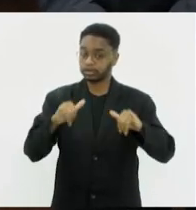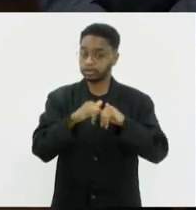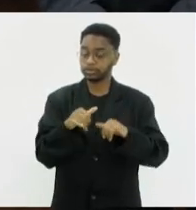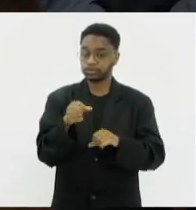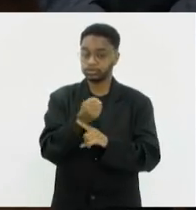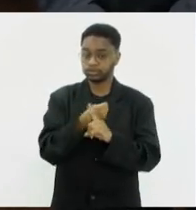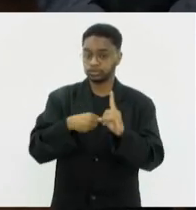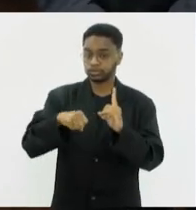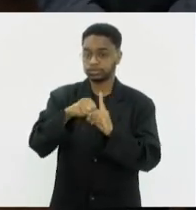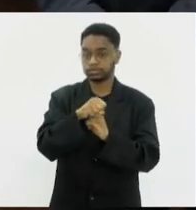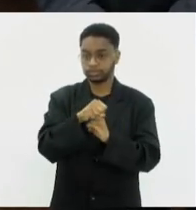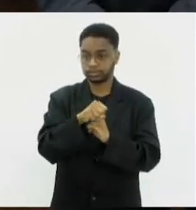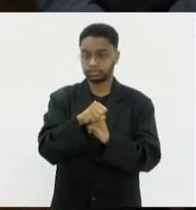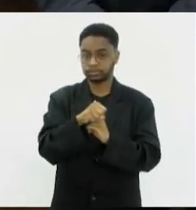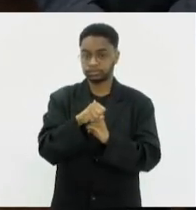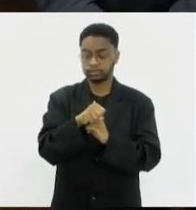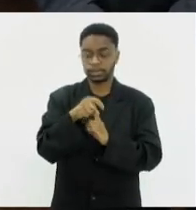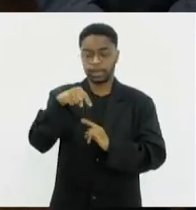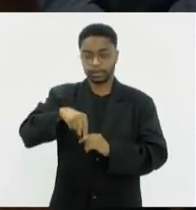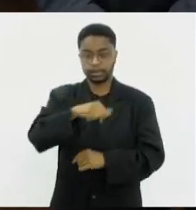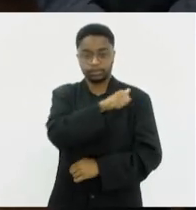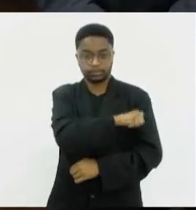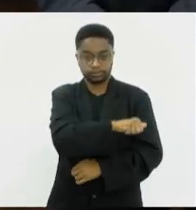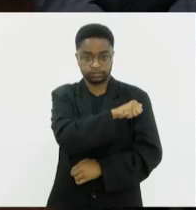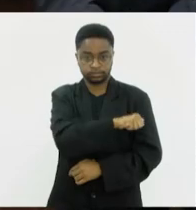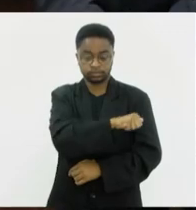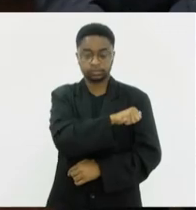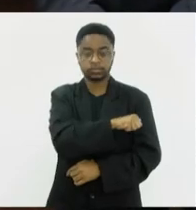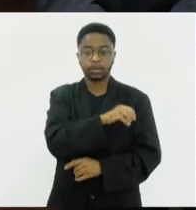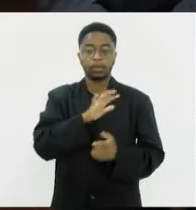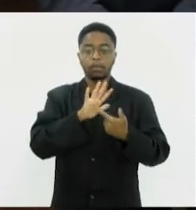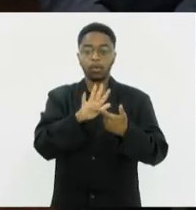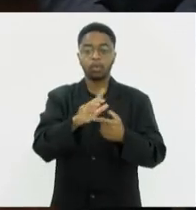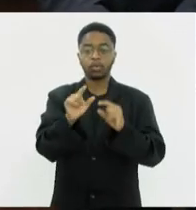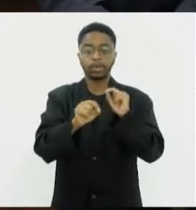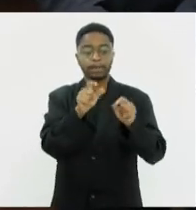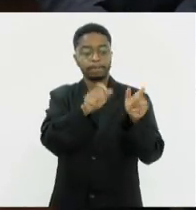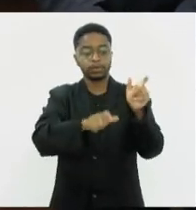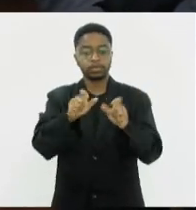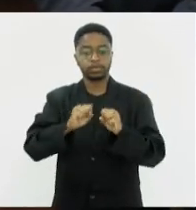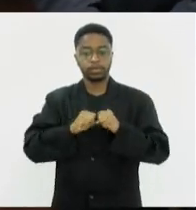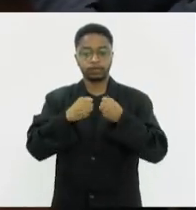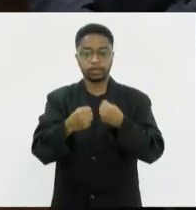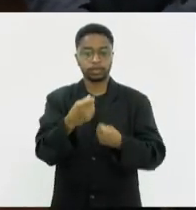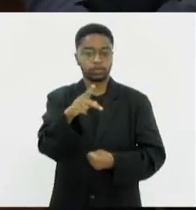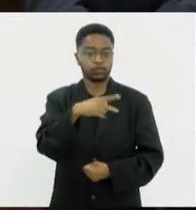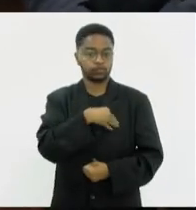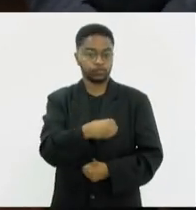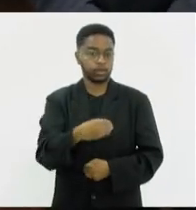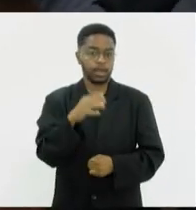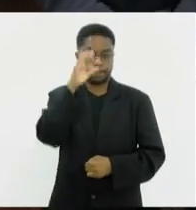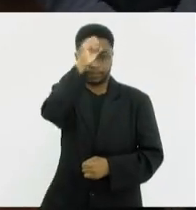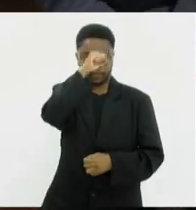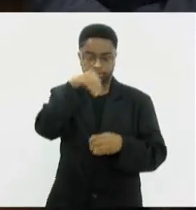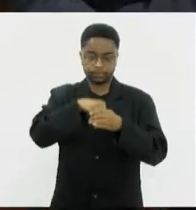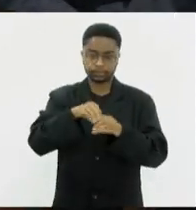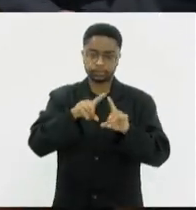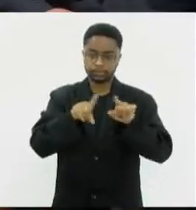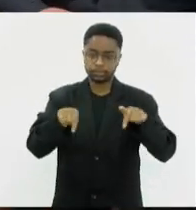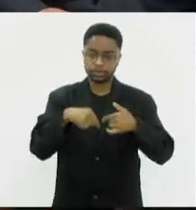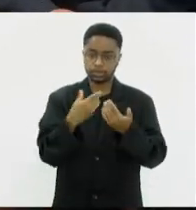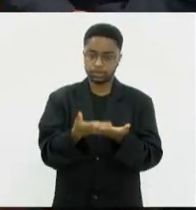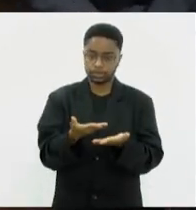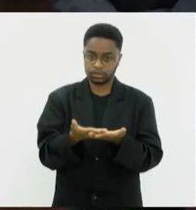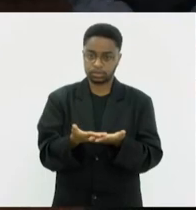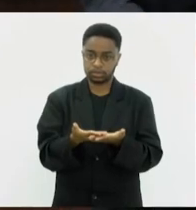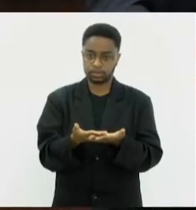sociedade do Rio de Janeiro que é isso que essa gente defende que os seus filhos aprendam em sala de aula. É isso que